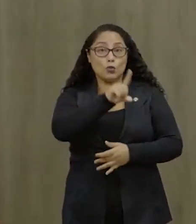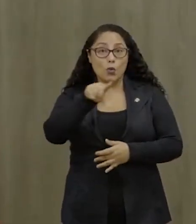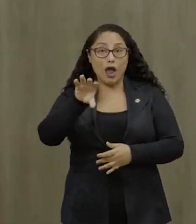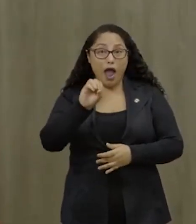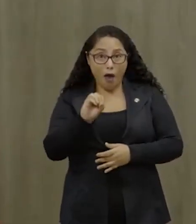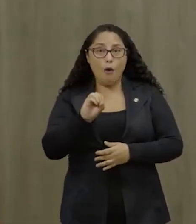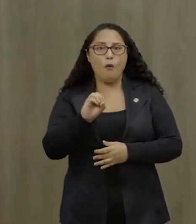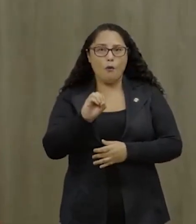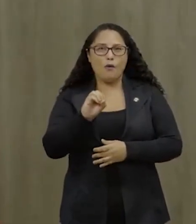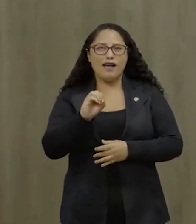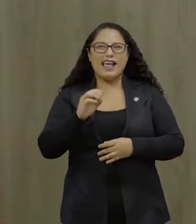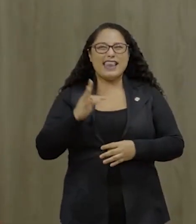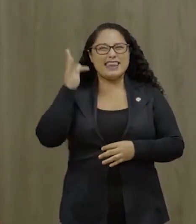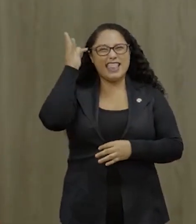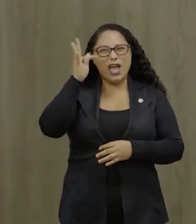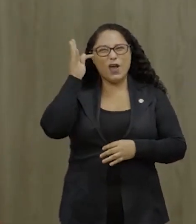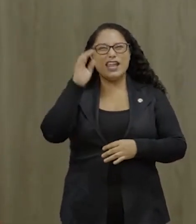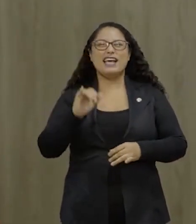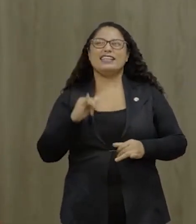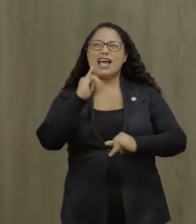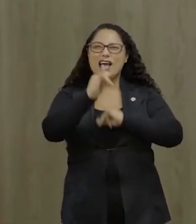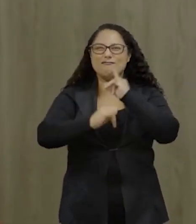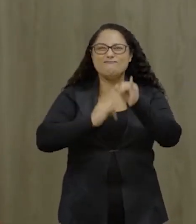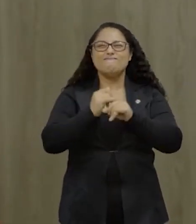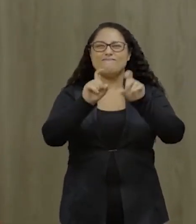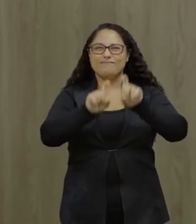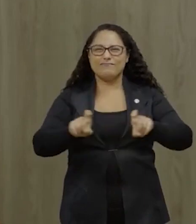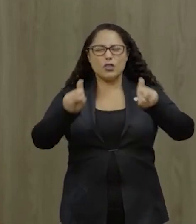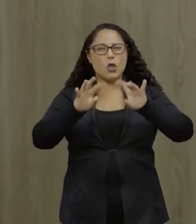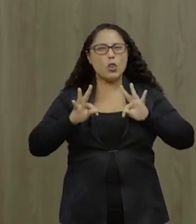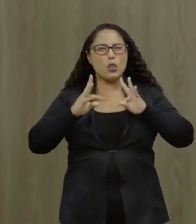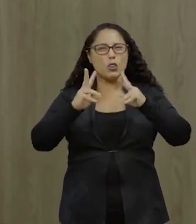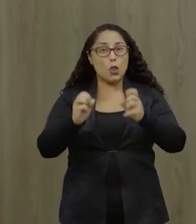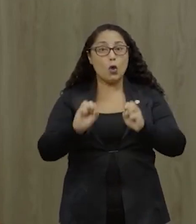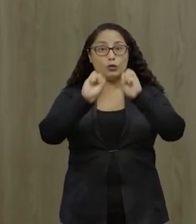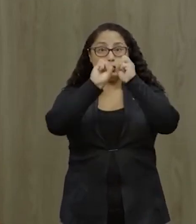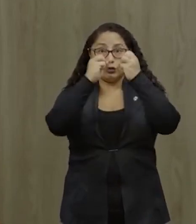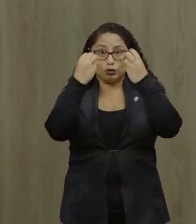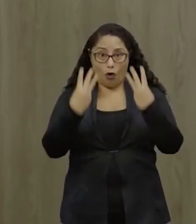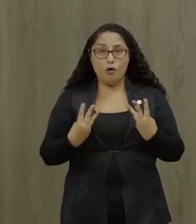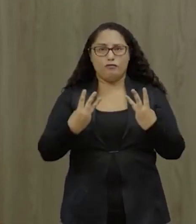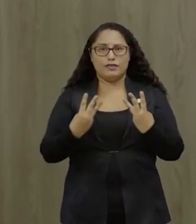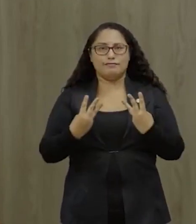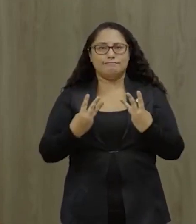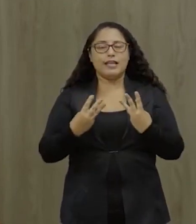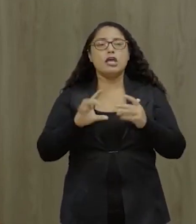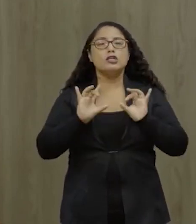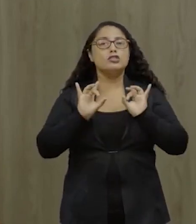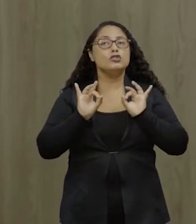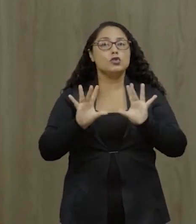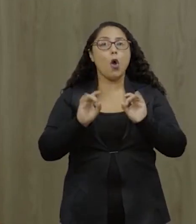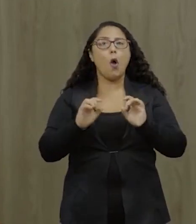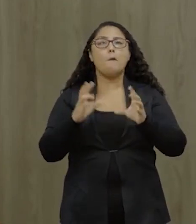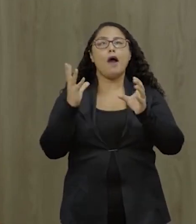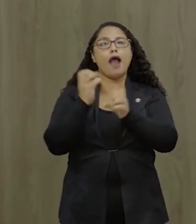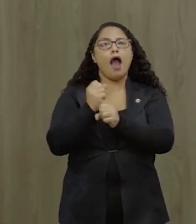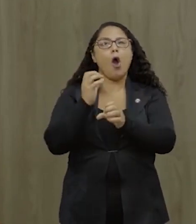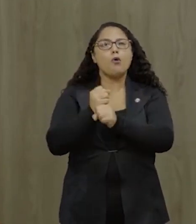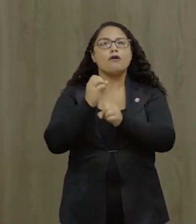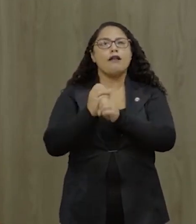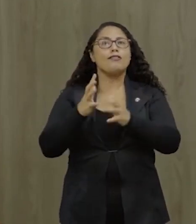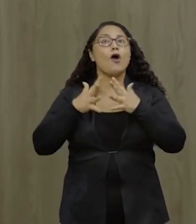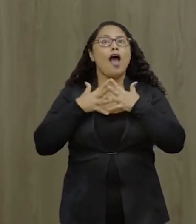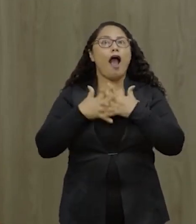em teoria da informática, a gente aprende que todo software é nada mais que uma grande calculadora